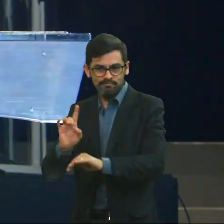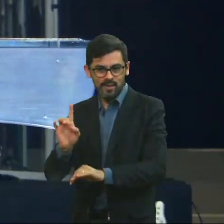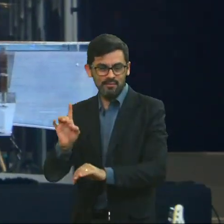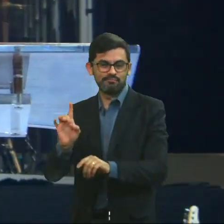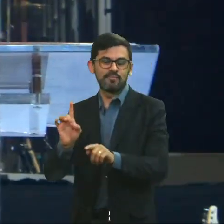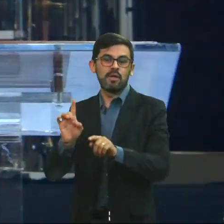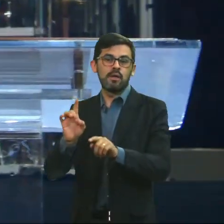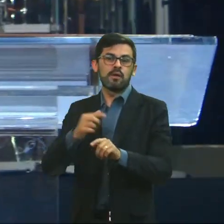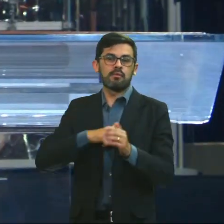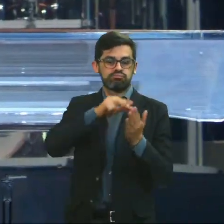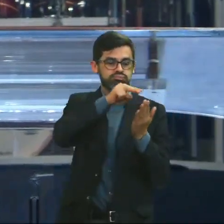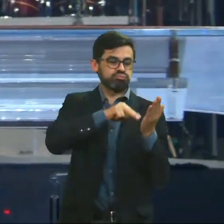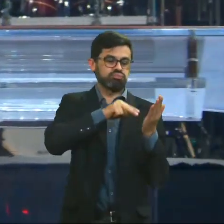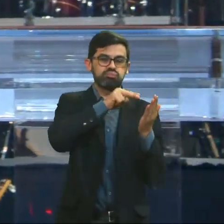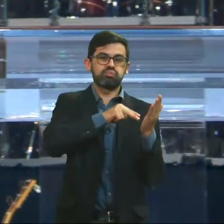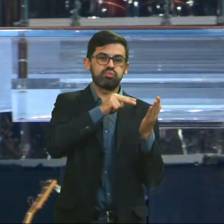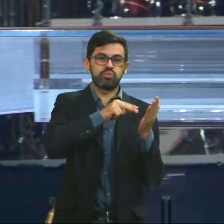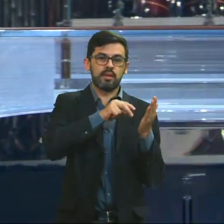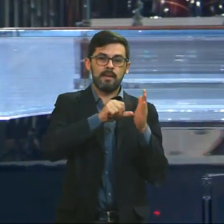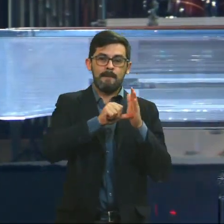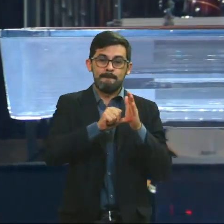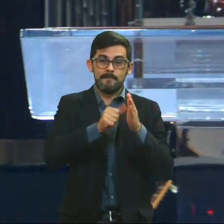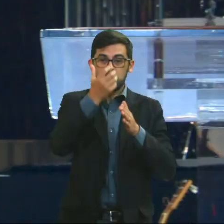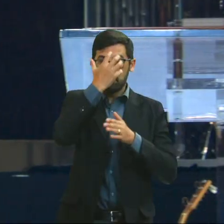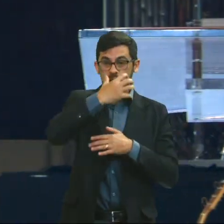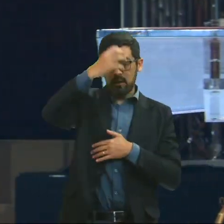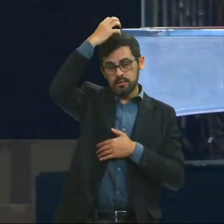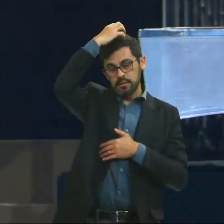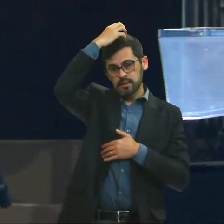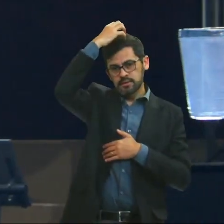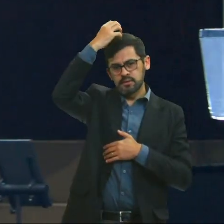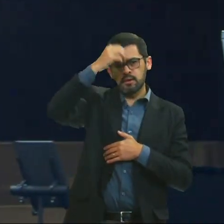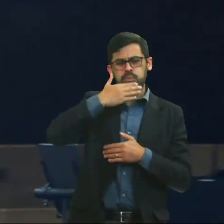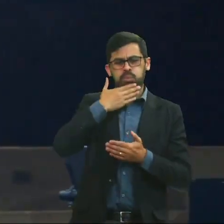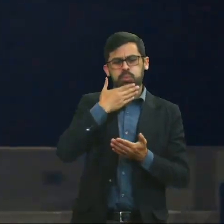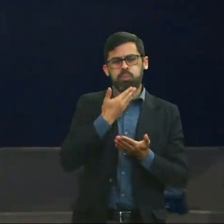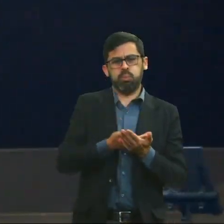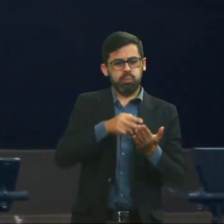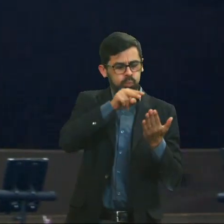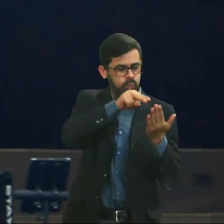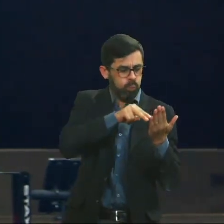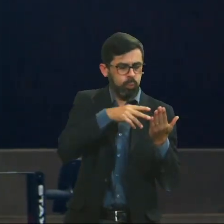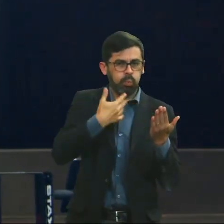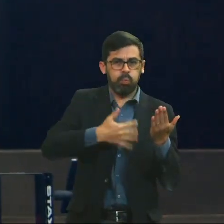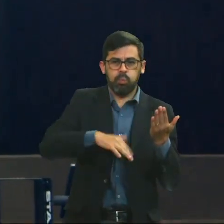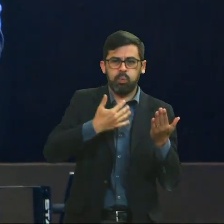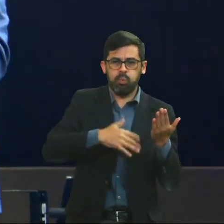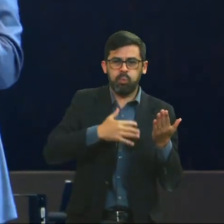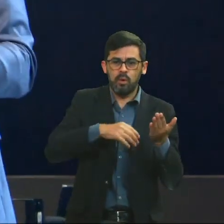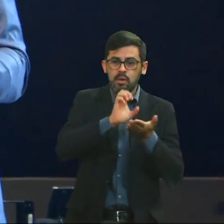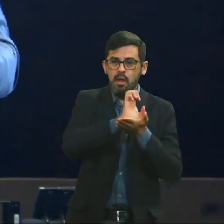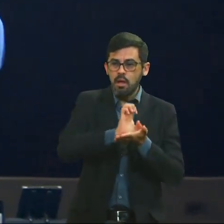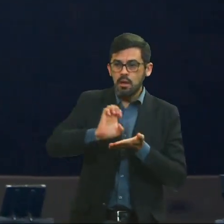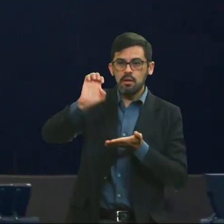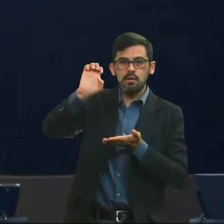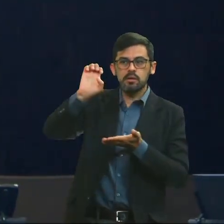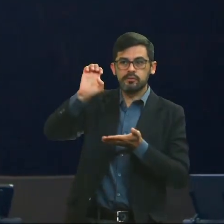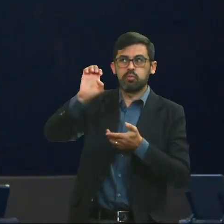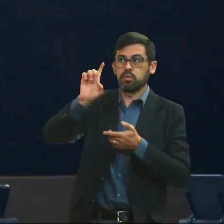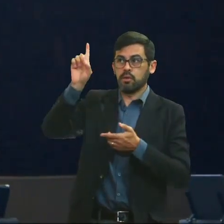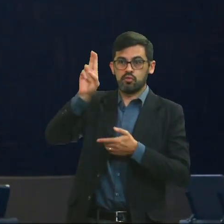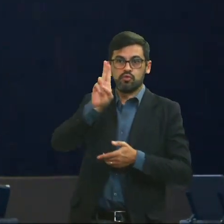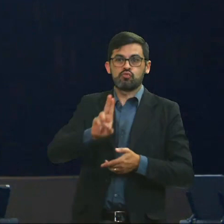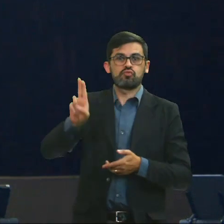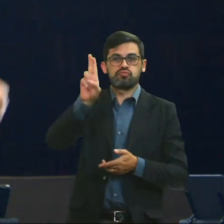lendo 1 Reis, eu estava tão impressionado como Elias era um homem tão usado